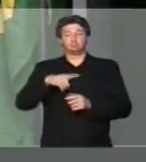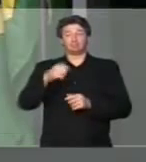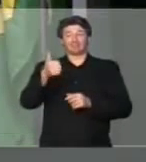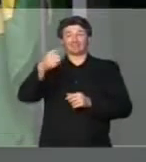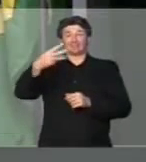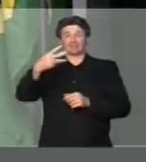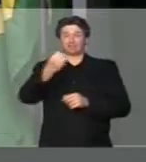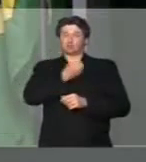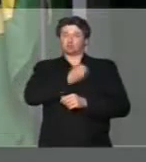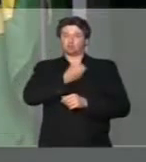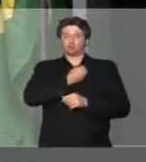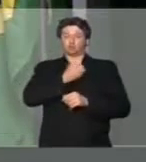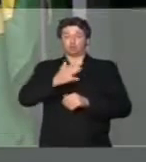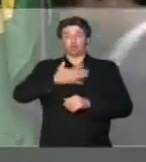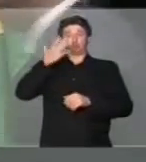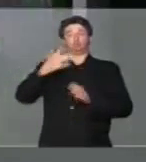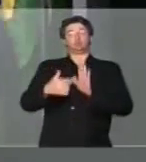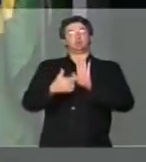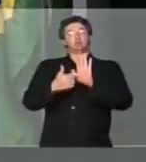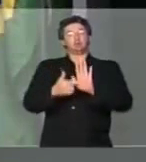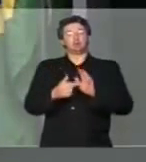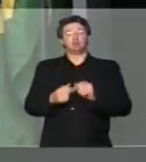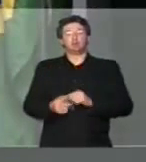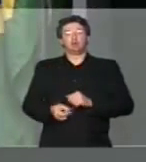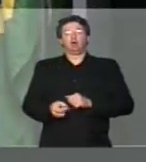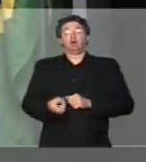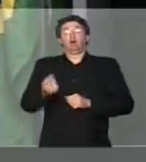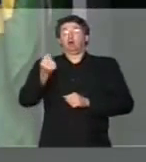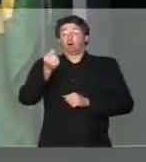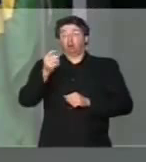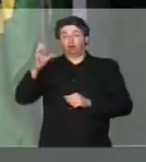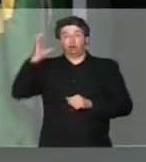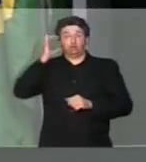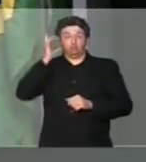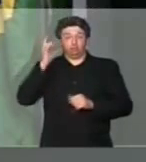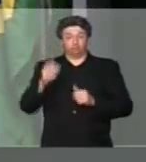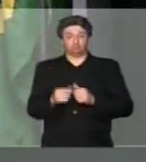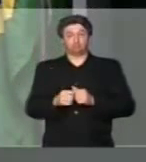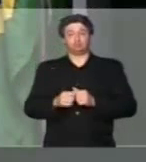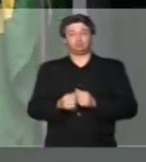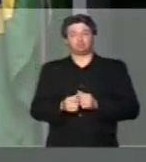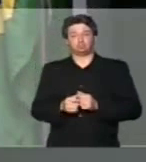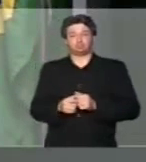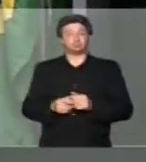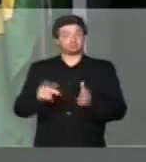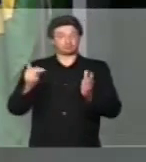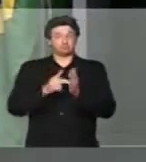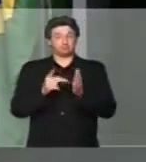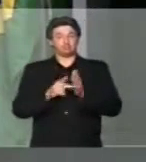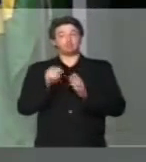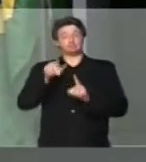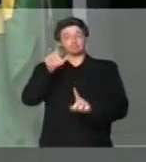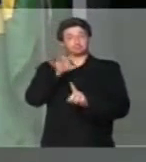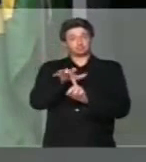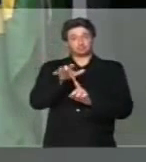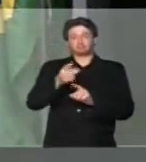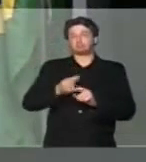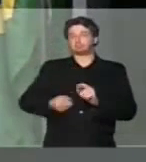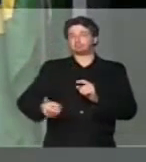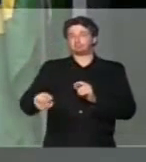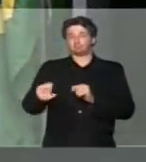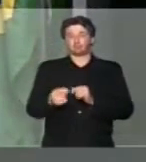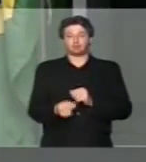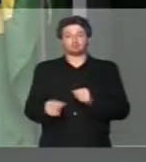números que assustam e mostram o custo Dilma, o que de fato esse efeito